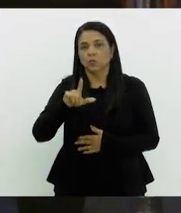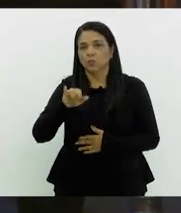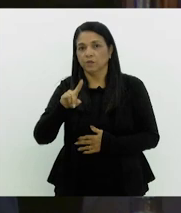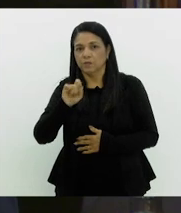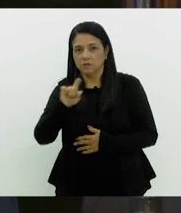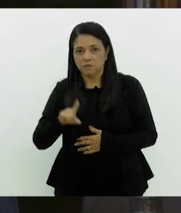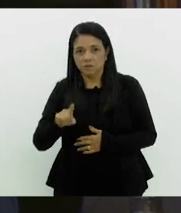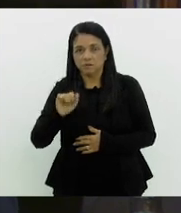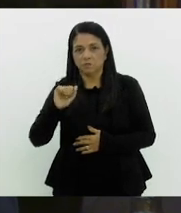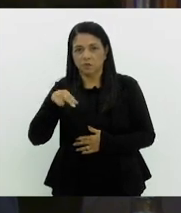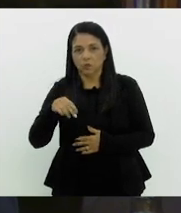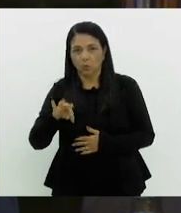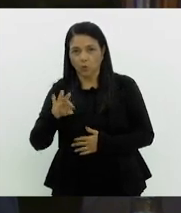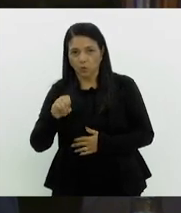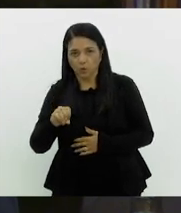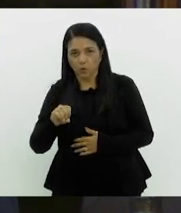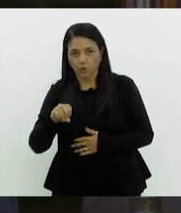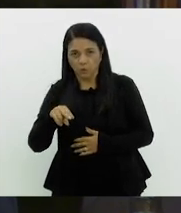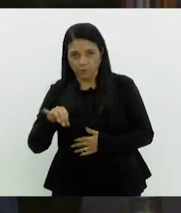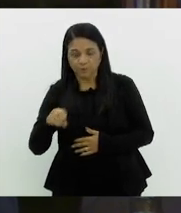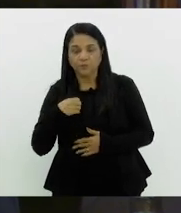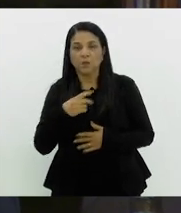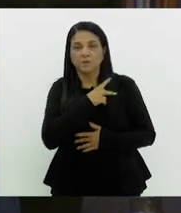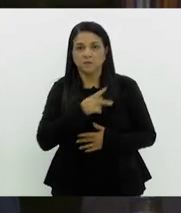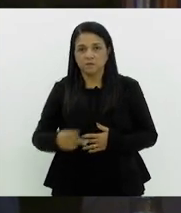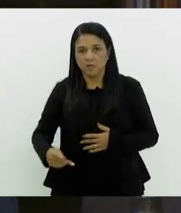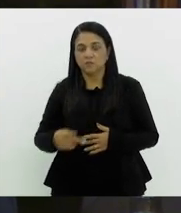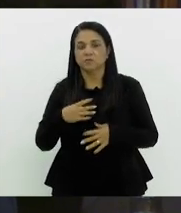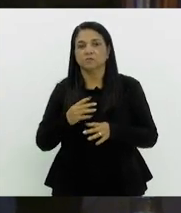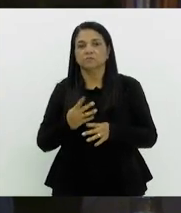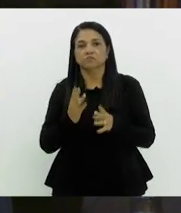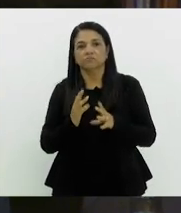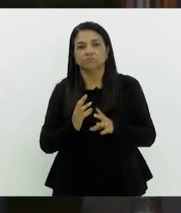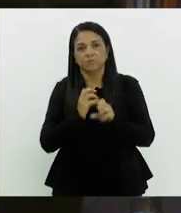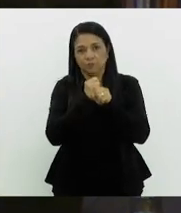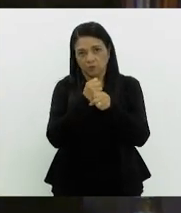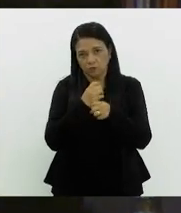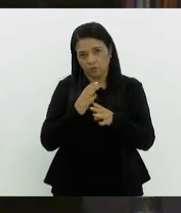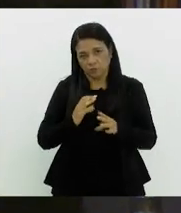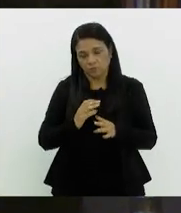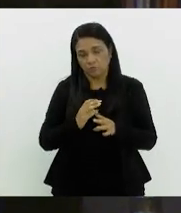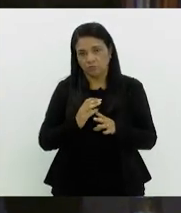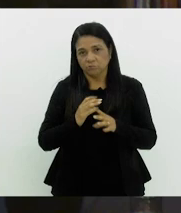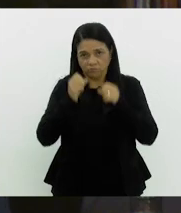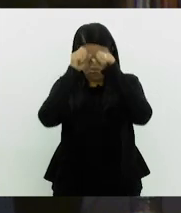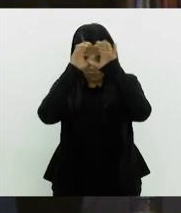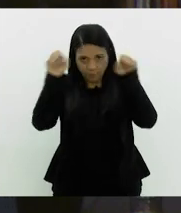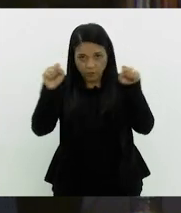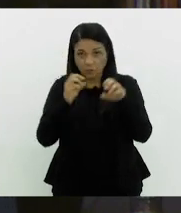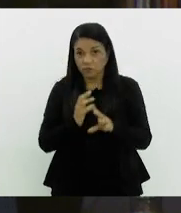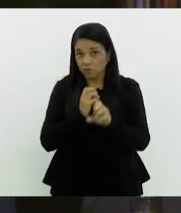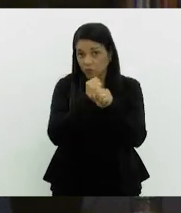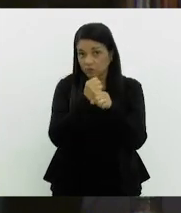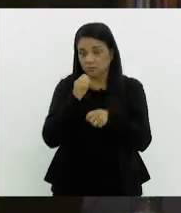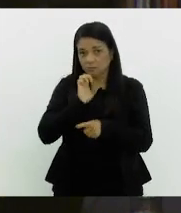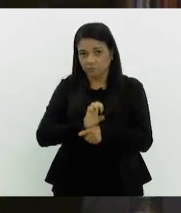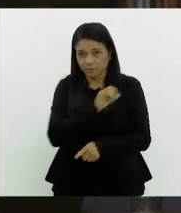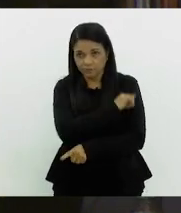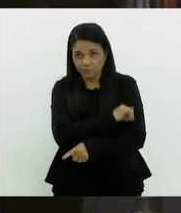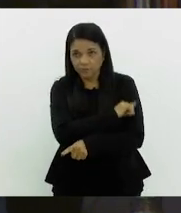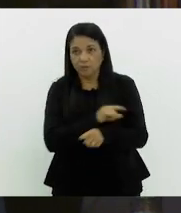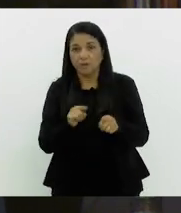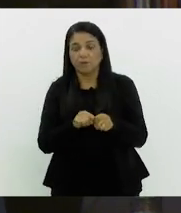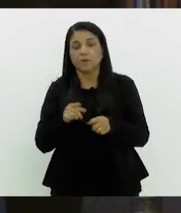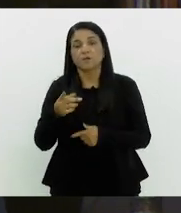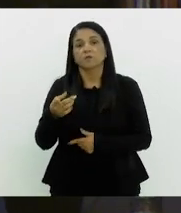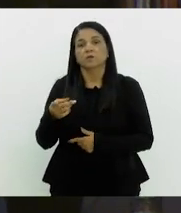de Contas do município do Rio de Janeiro. Cumprimento a todos, cumprimento também o doutor Dante Tomás, que está aqui, que foi